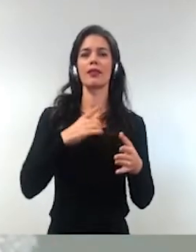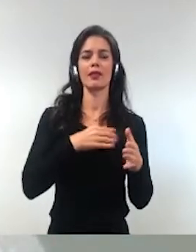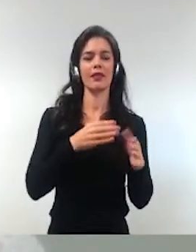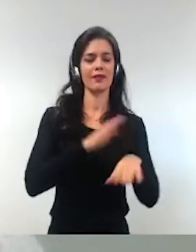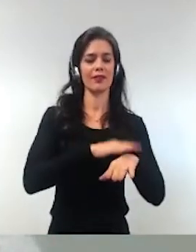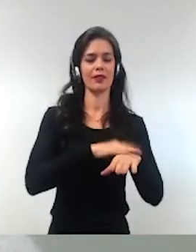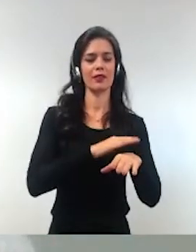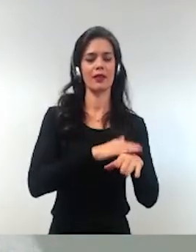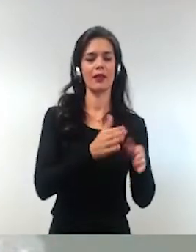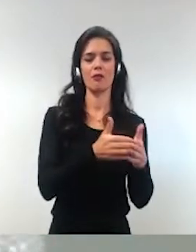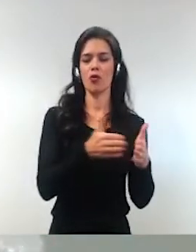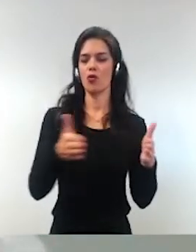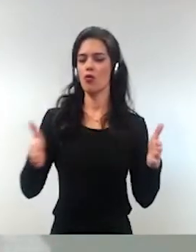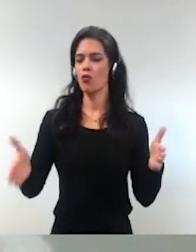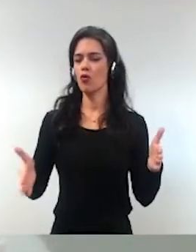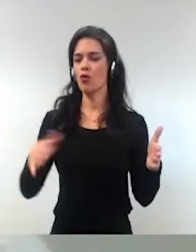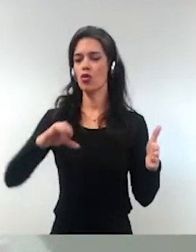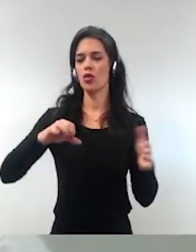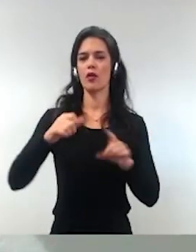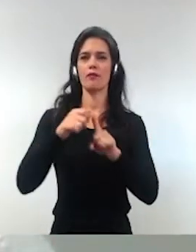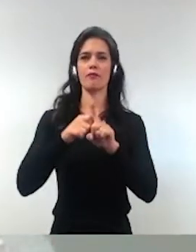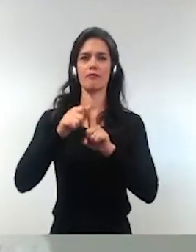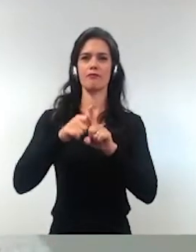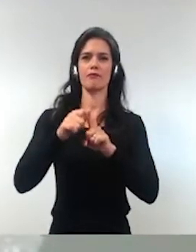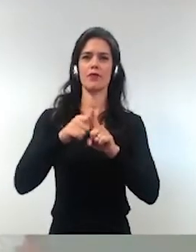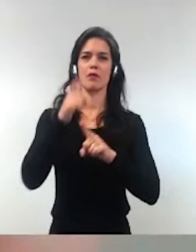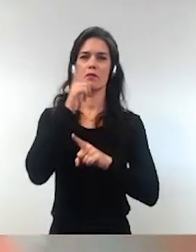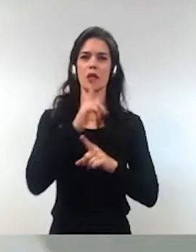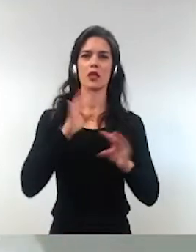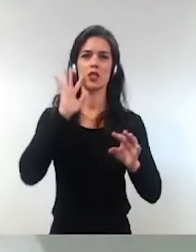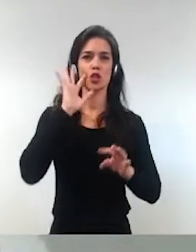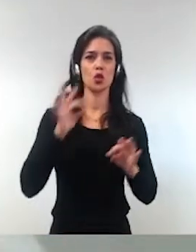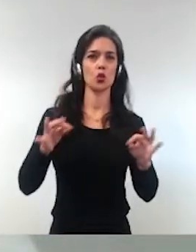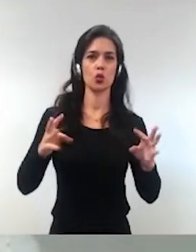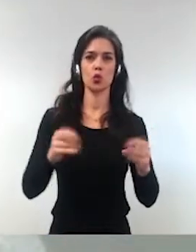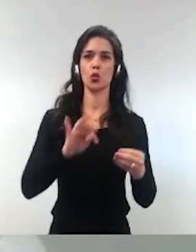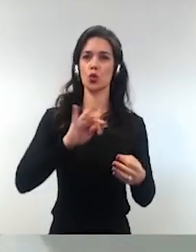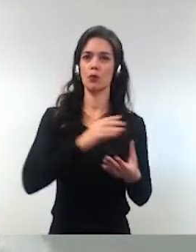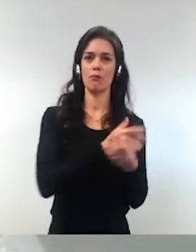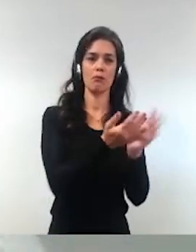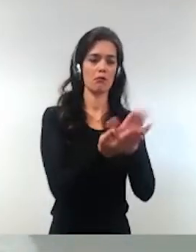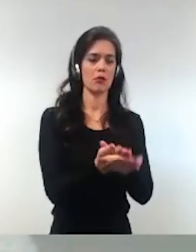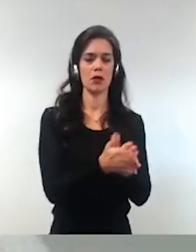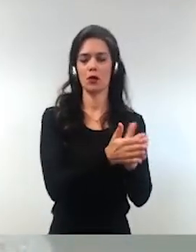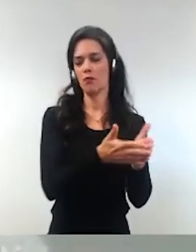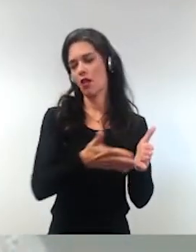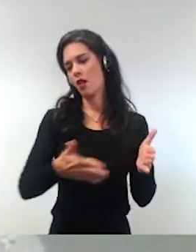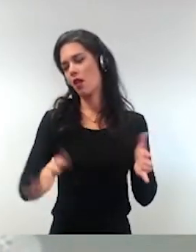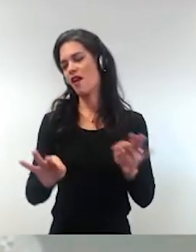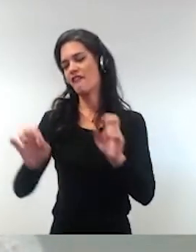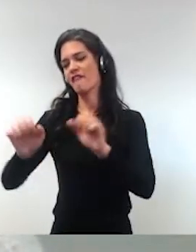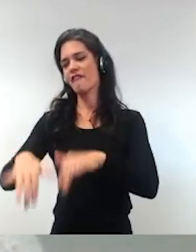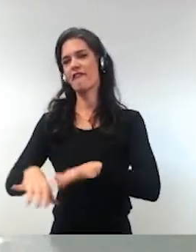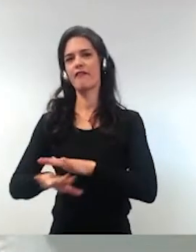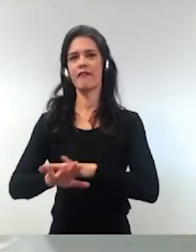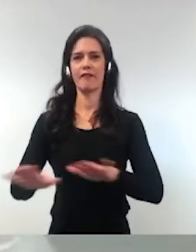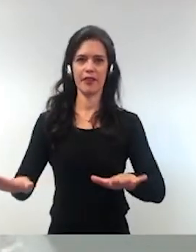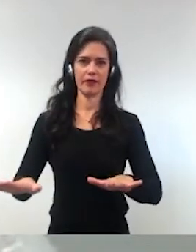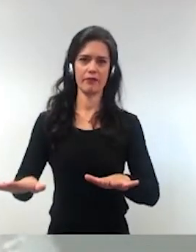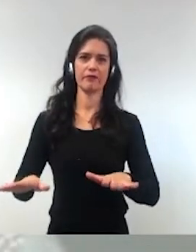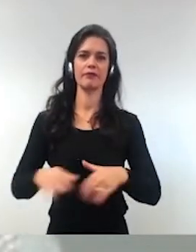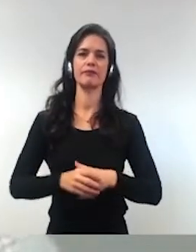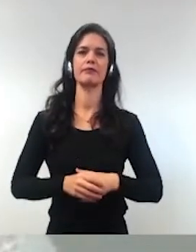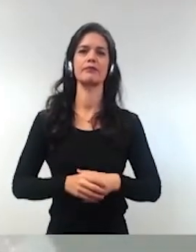leva, em média, 9 meses para que todo o processo seja concluído e transitado em